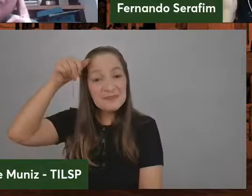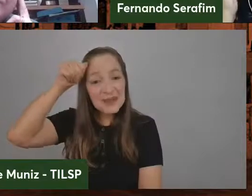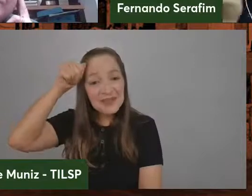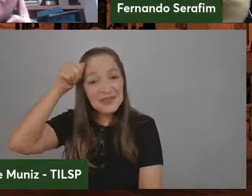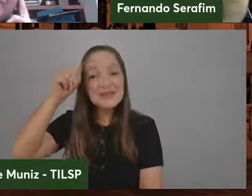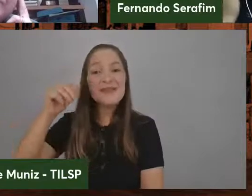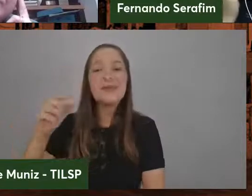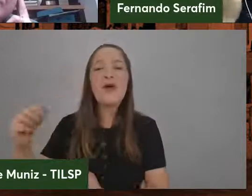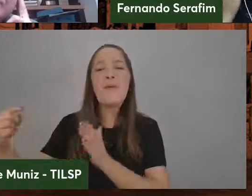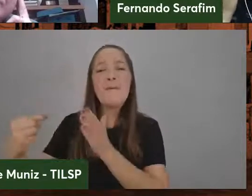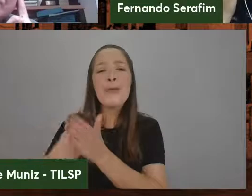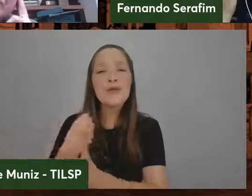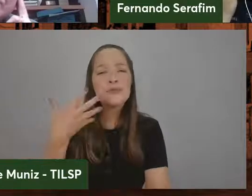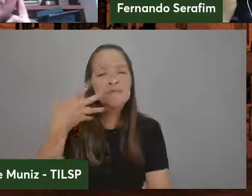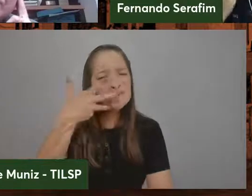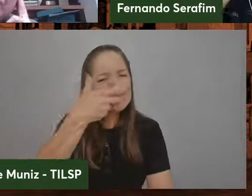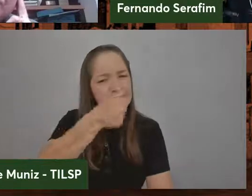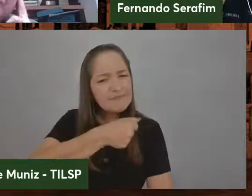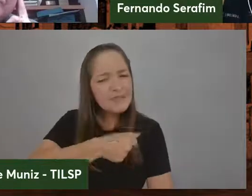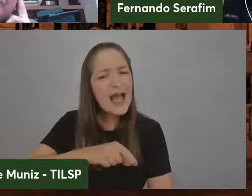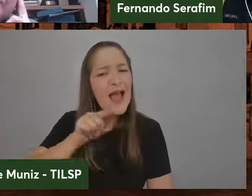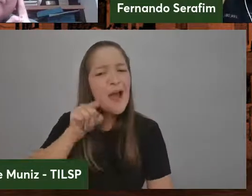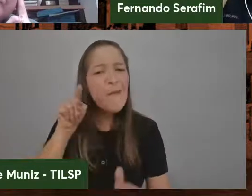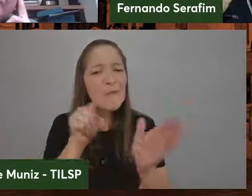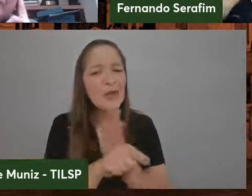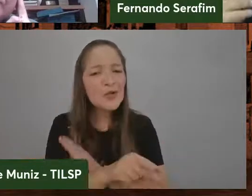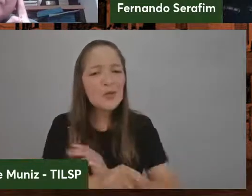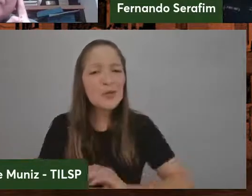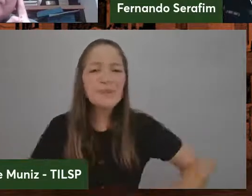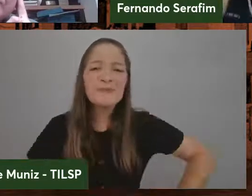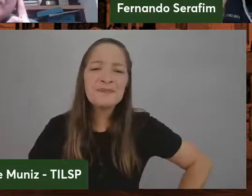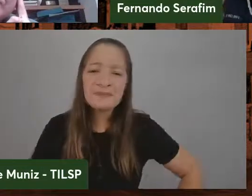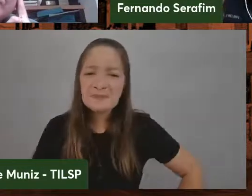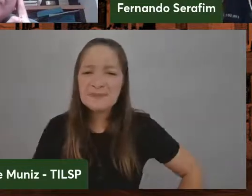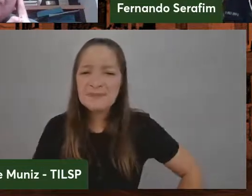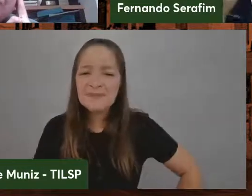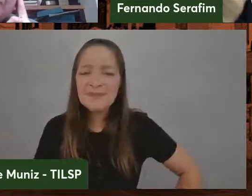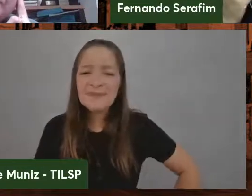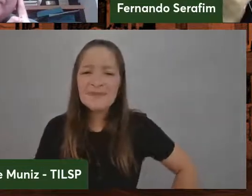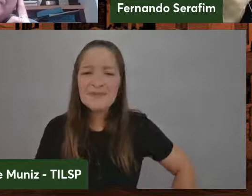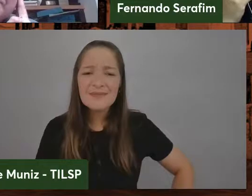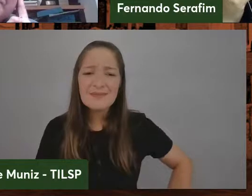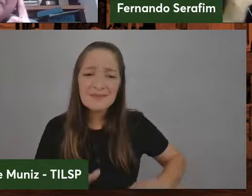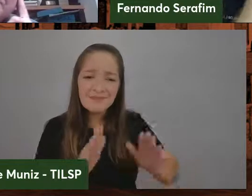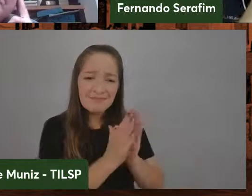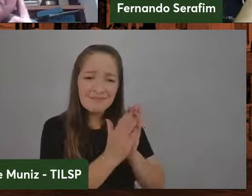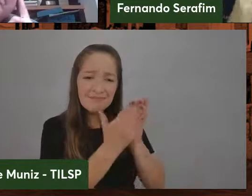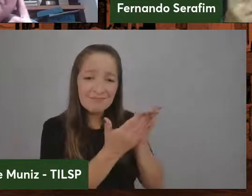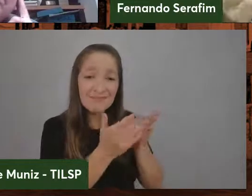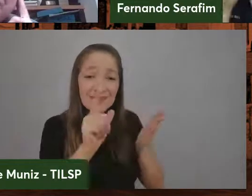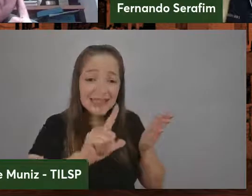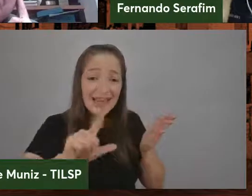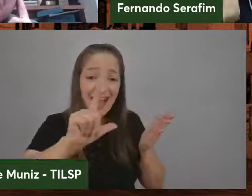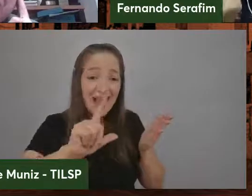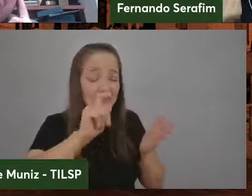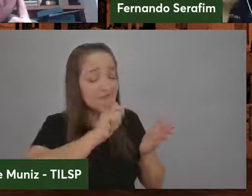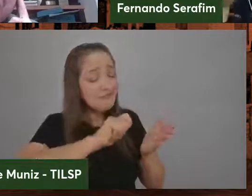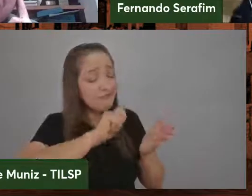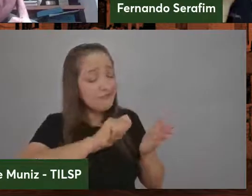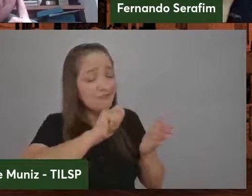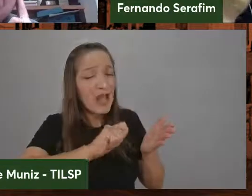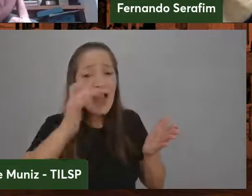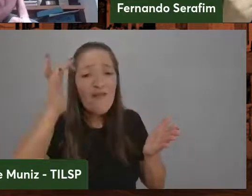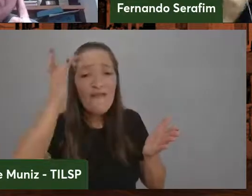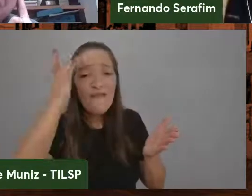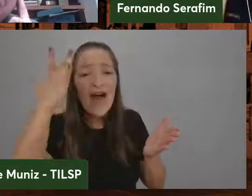isso. Ela quer saber, Milton, para você, qual é a parte mais fácil da escrita literária? Eu achei uma pergunta simples e,